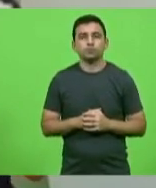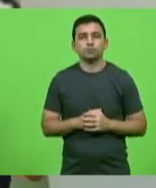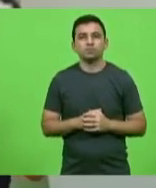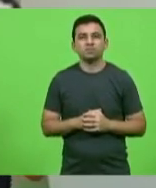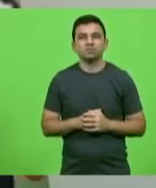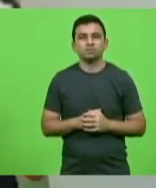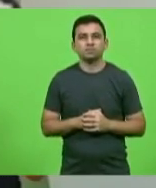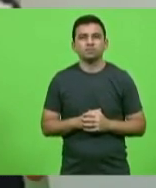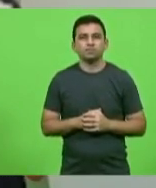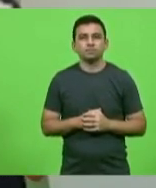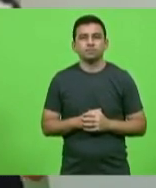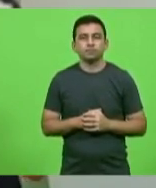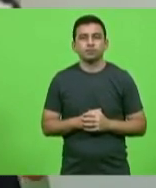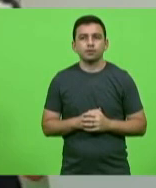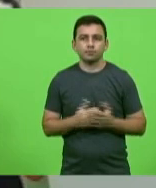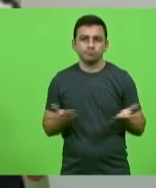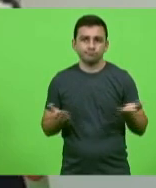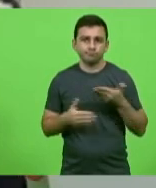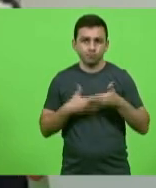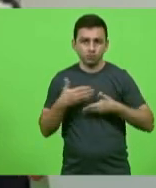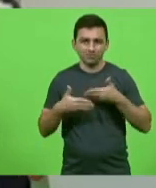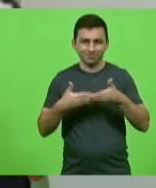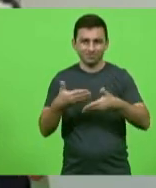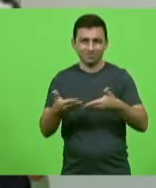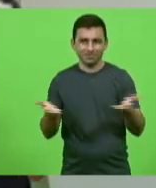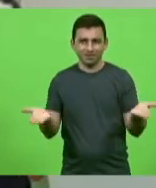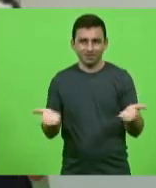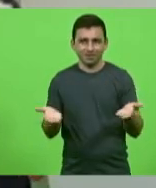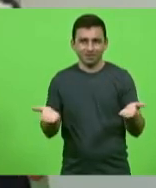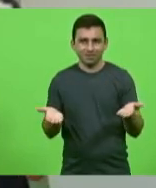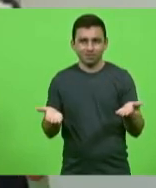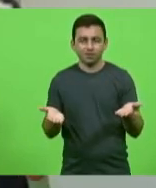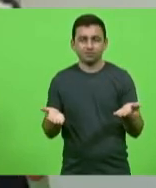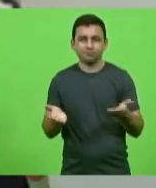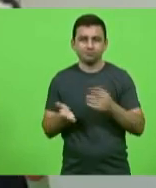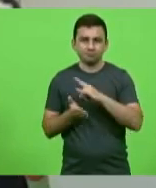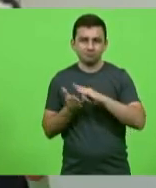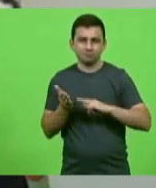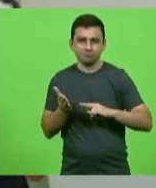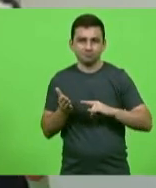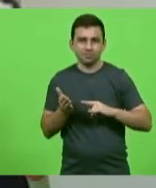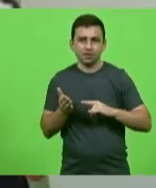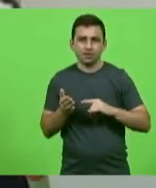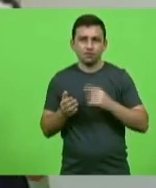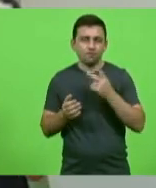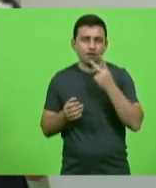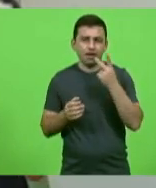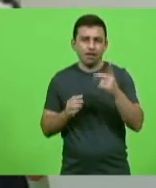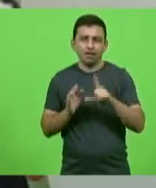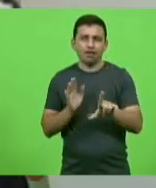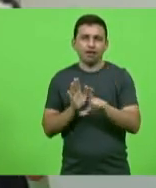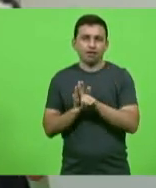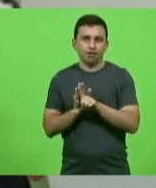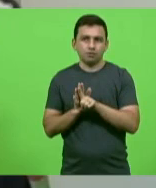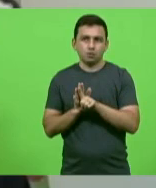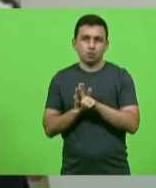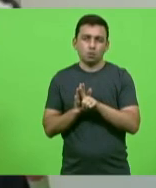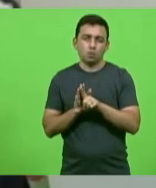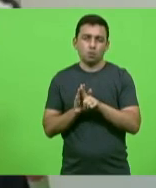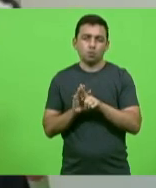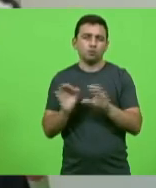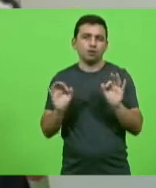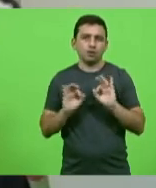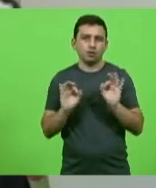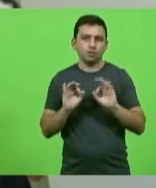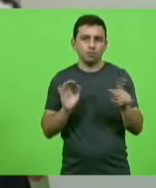e o presente processo ele não diz respeito à legalidade ou não da compra